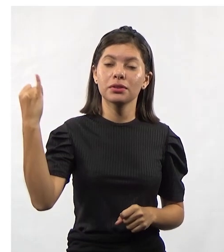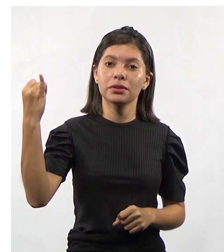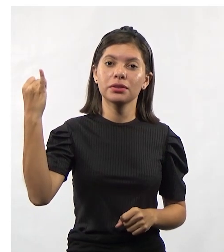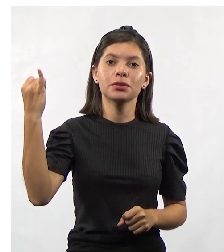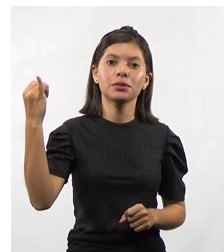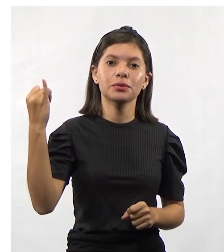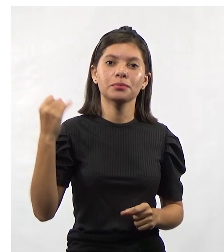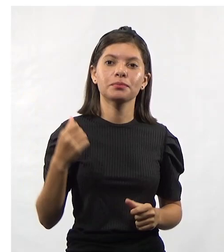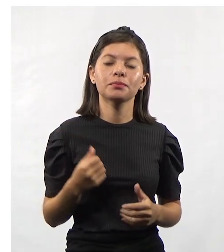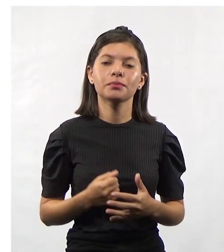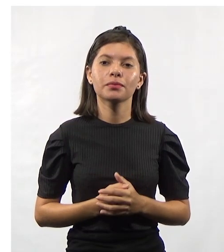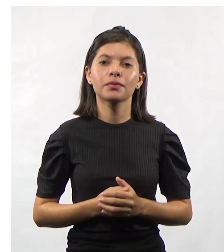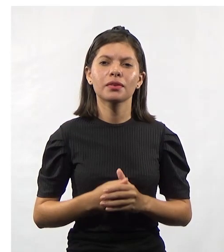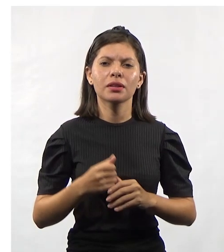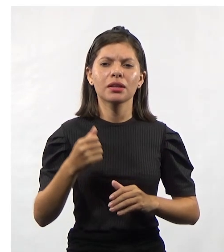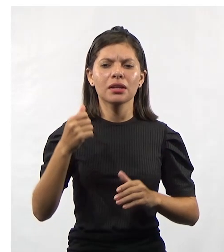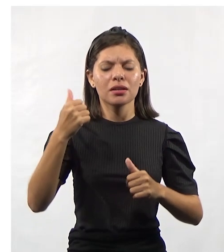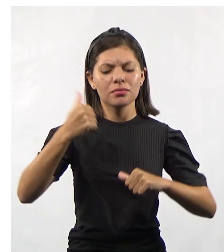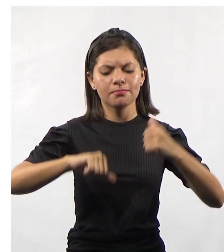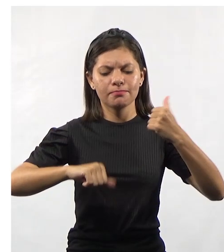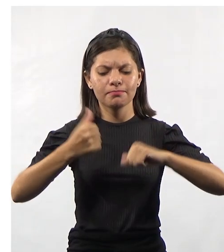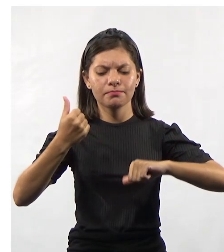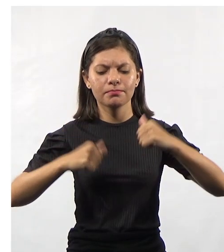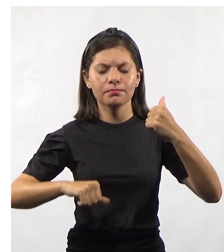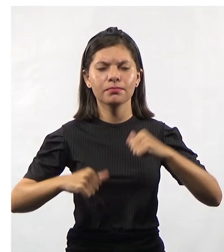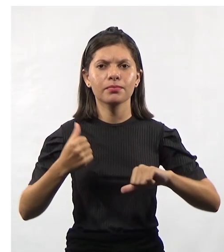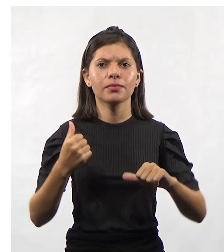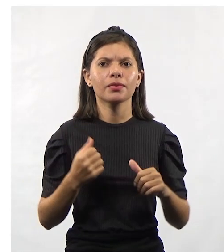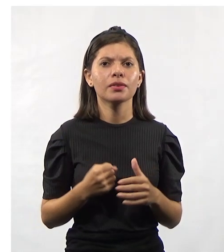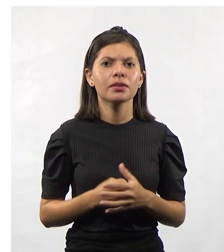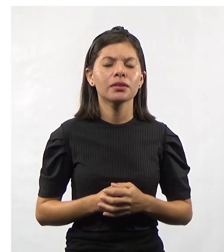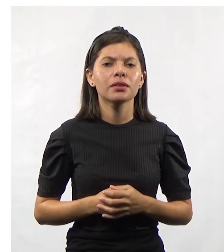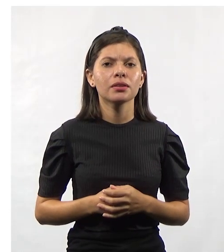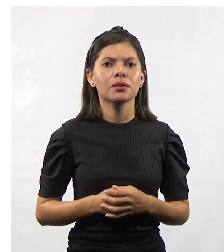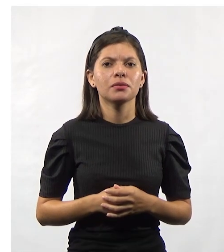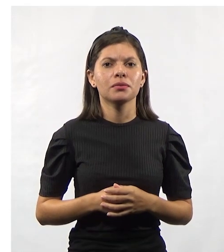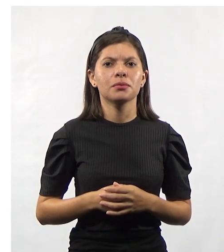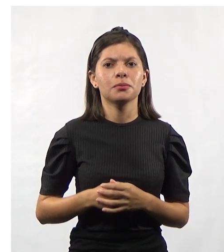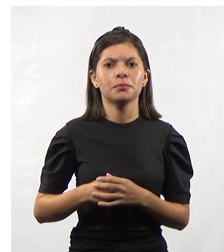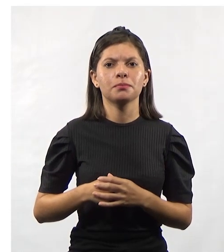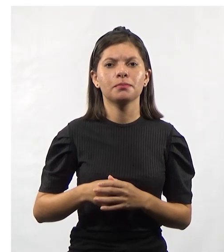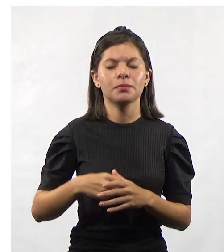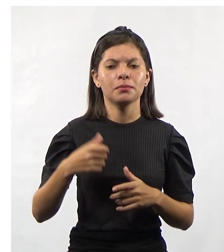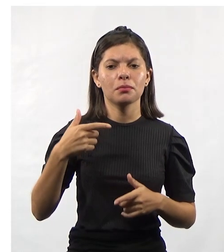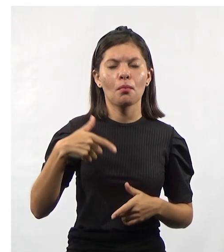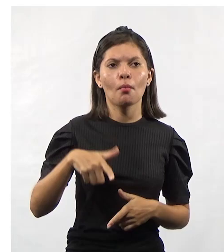é fundamental para que a gente possa fazer esse diagnóstico